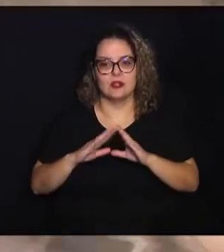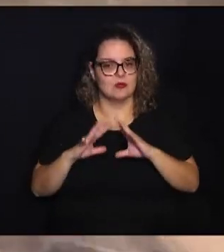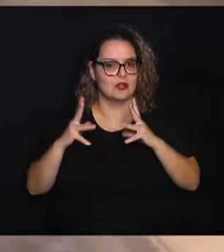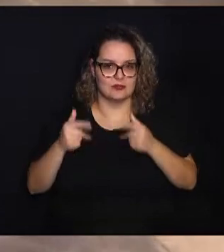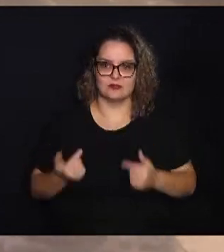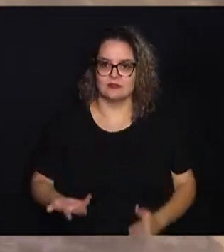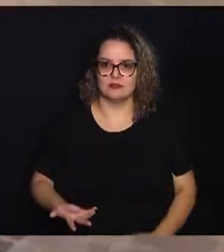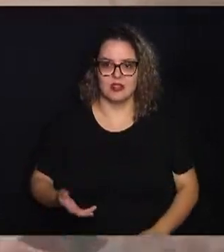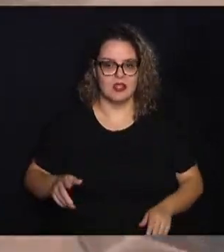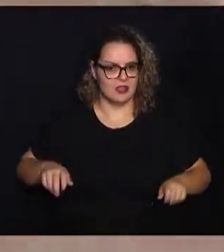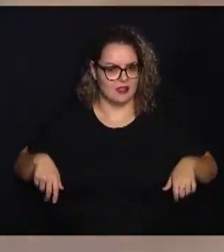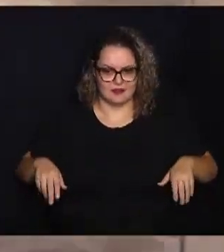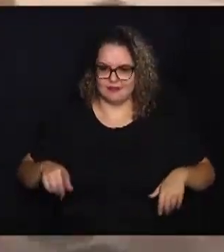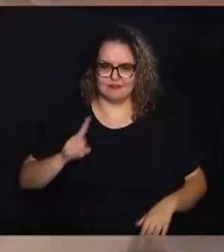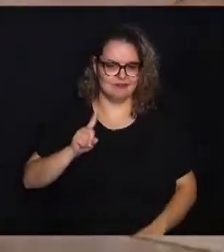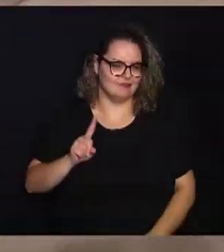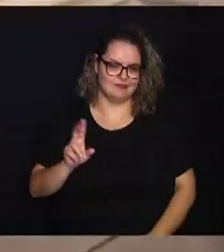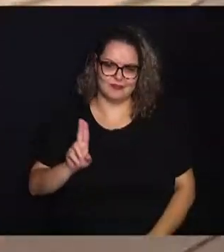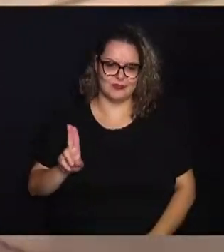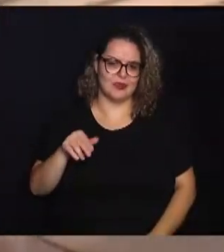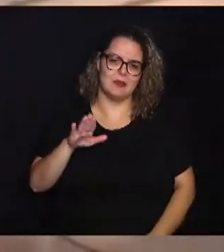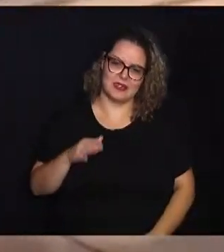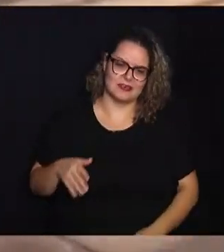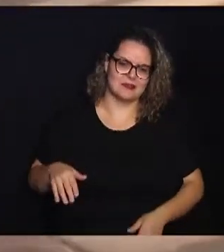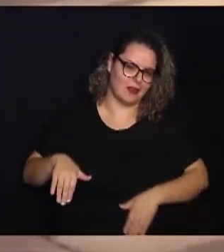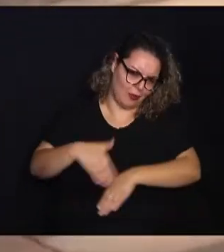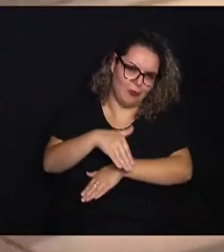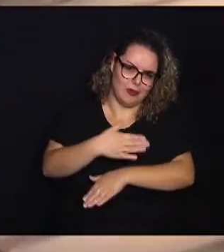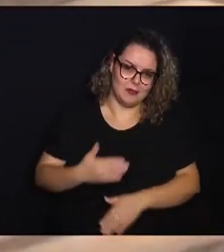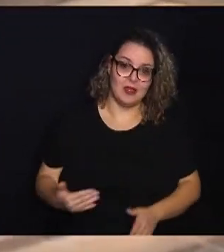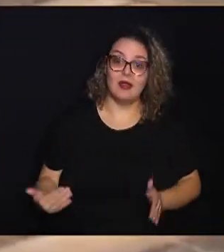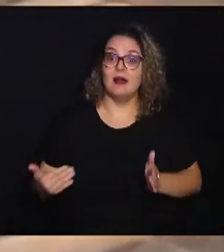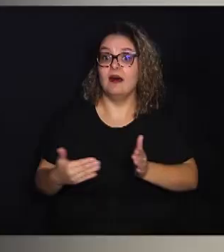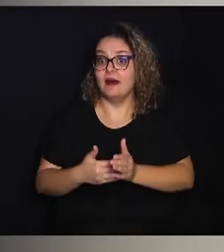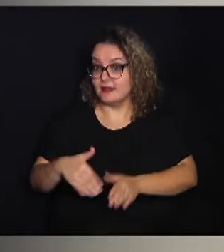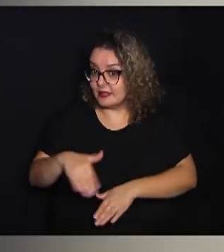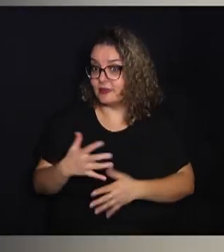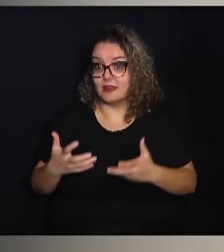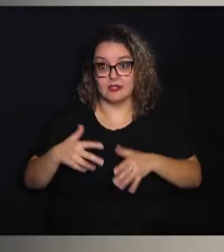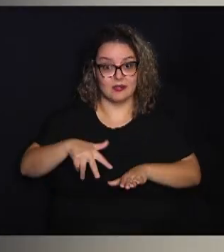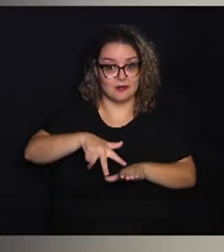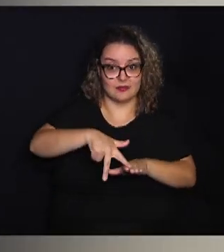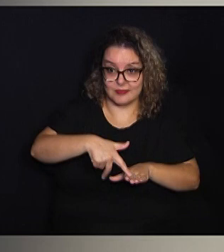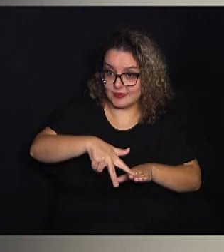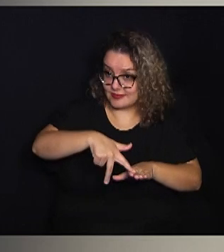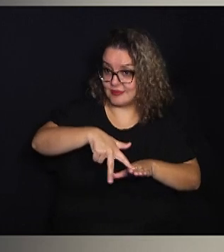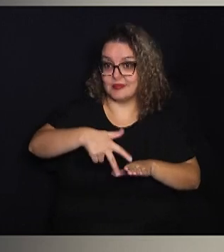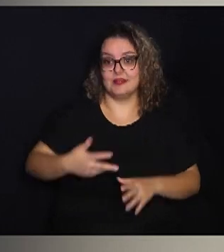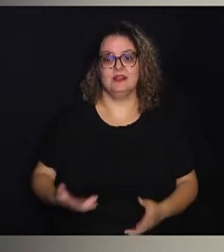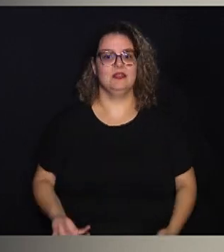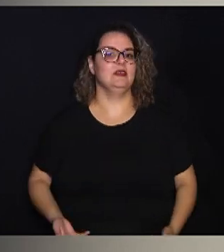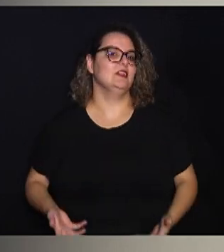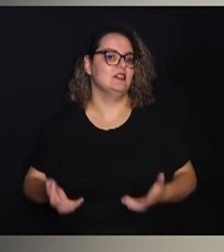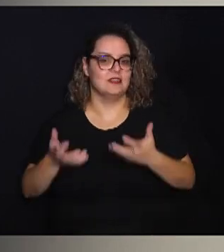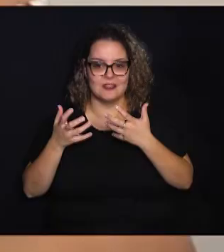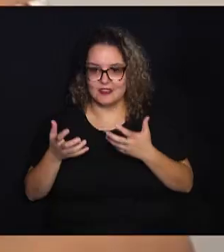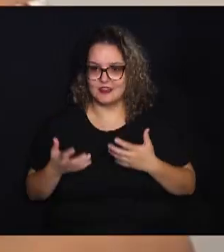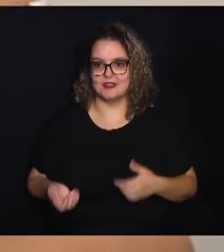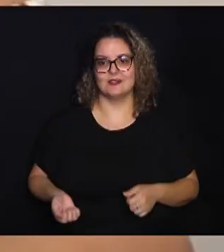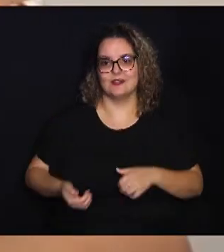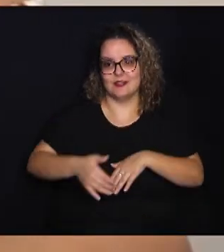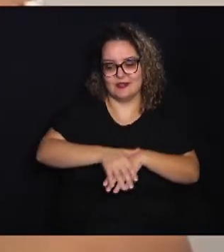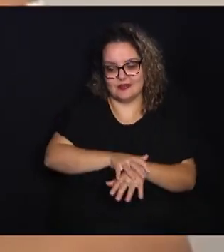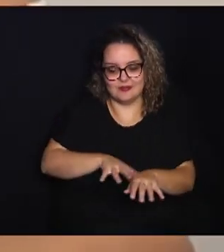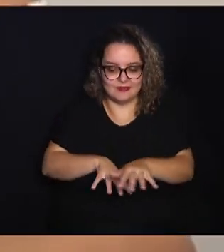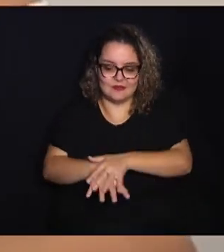ele nem usa dentro de casa, é mais na rua. Mas até na rua ele queria ir com o skate. Ele ia com o skate, ele ia, colocava luvinha, ia com